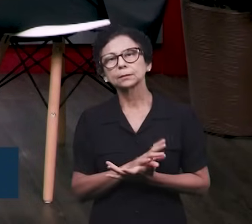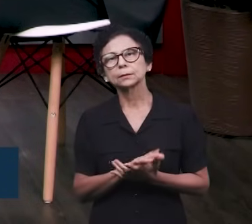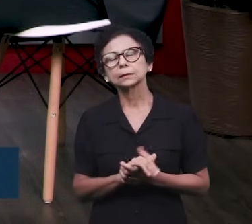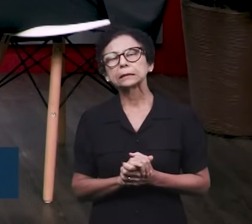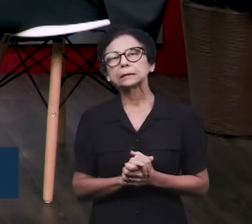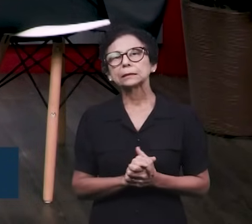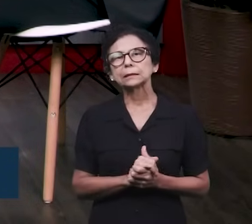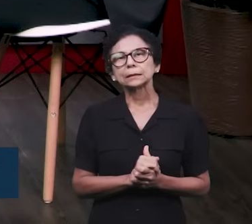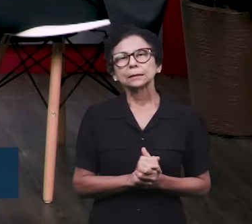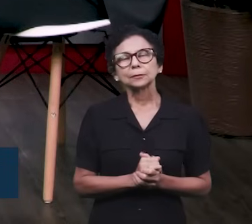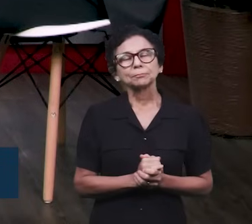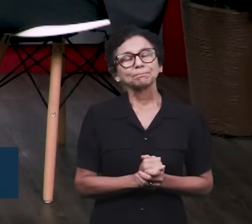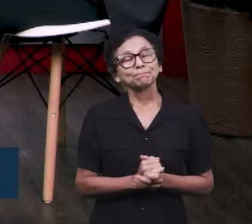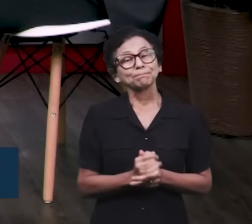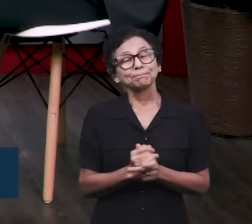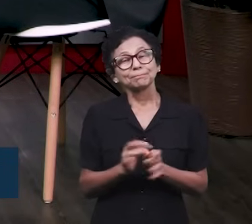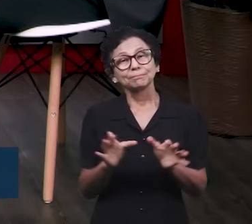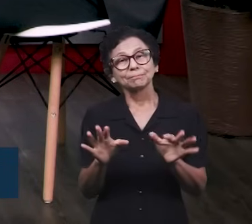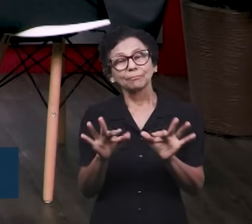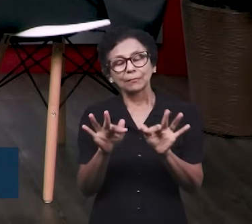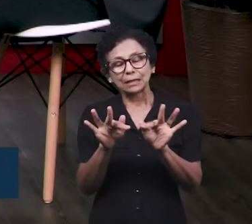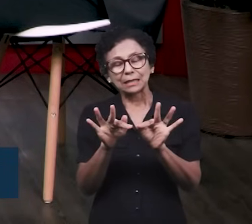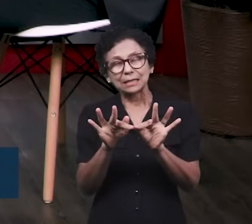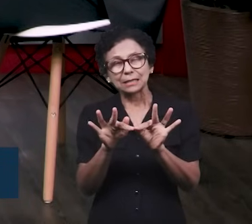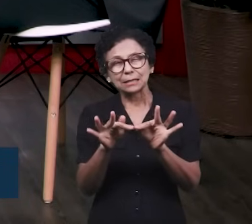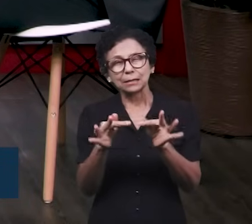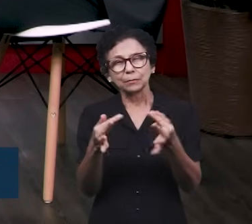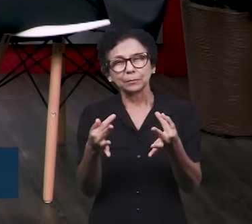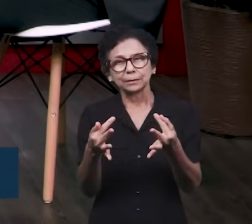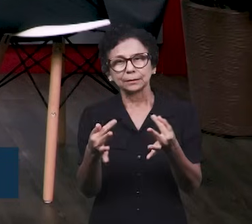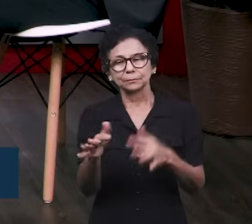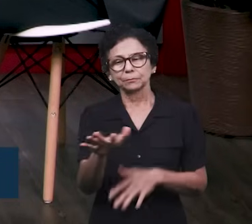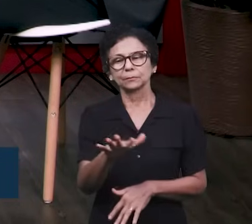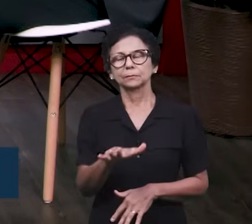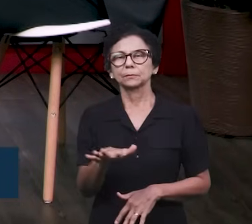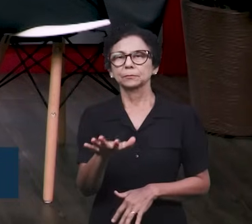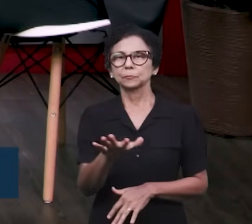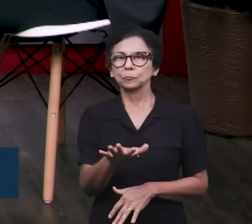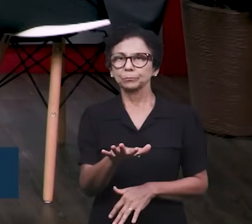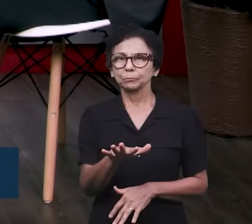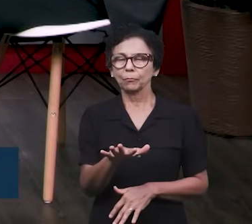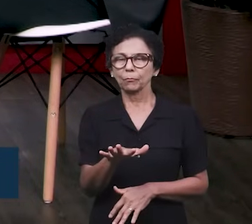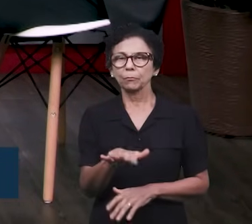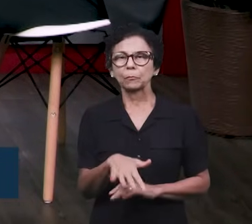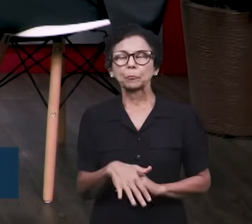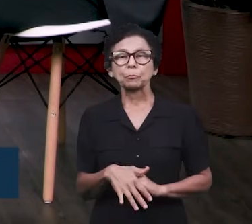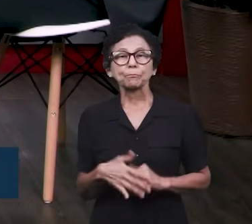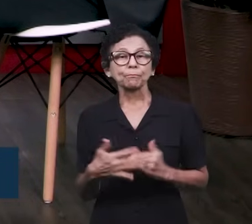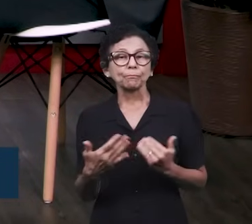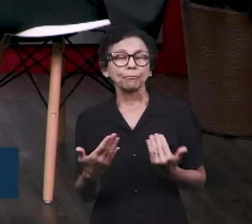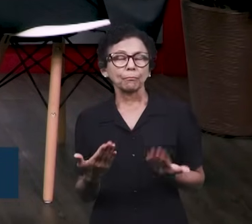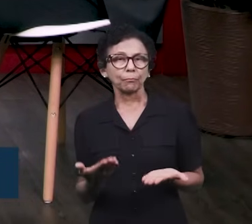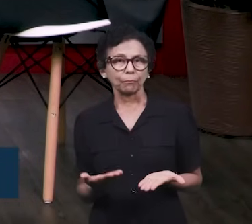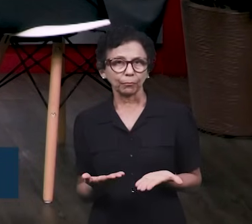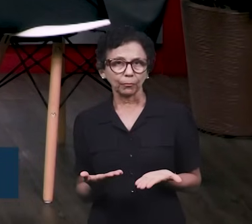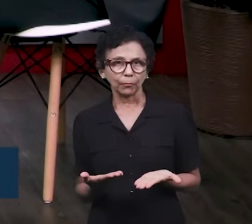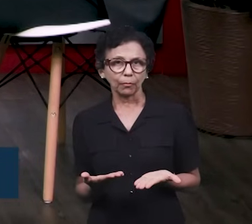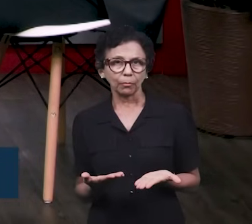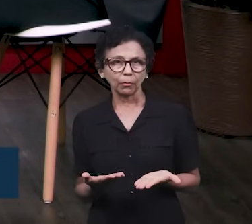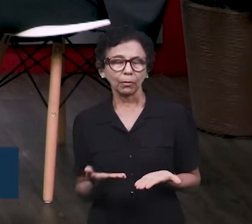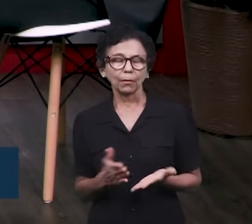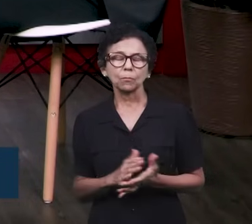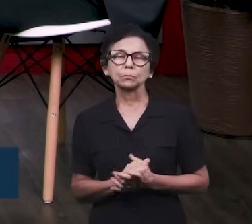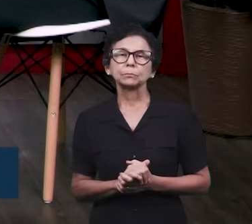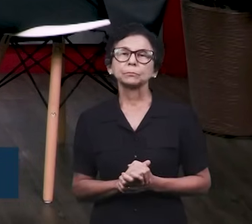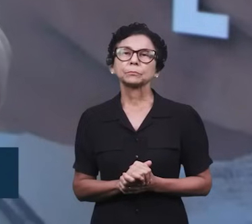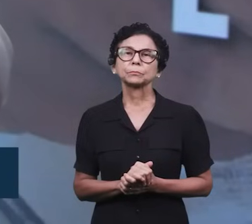da simplicidade da região e, por consequência da simplicidade,